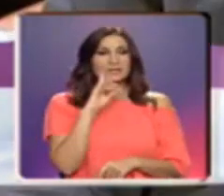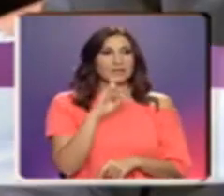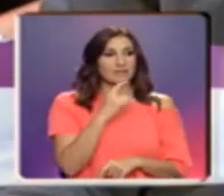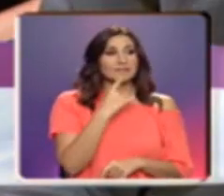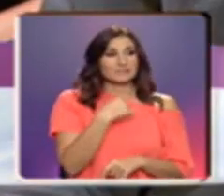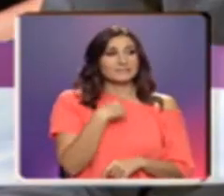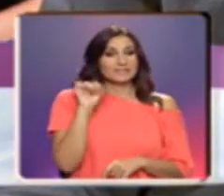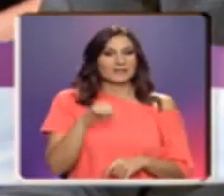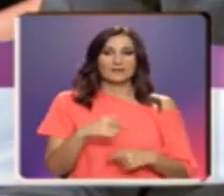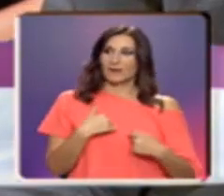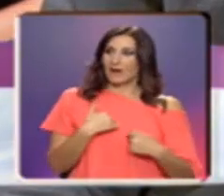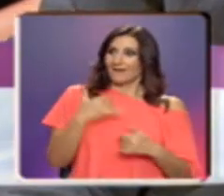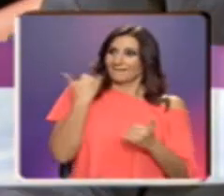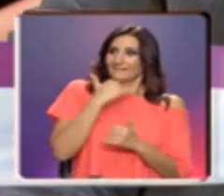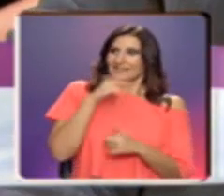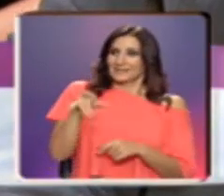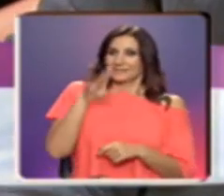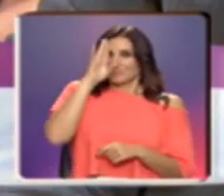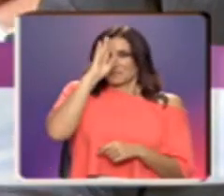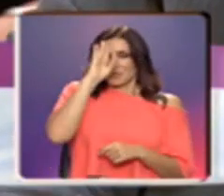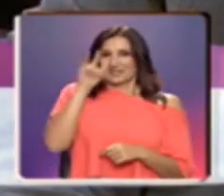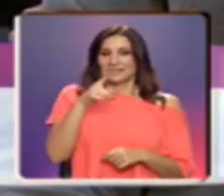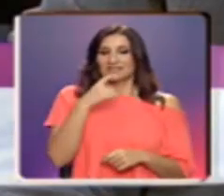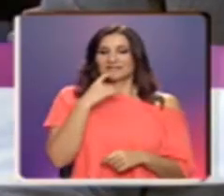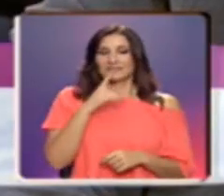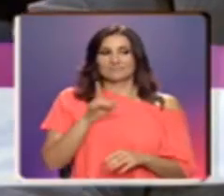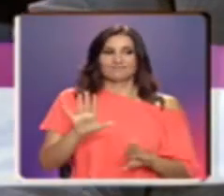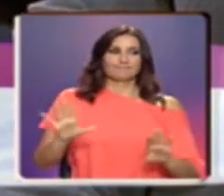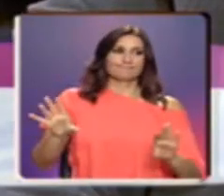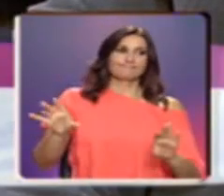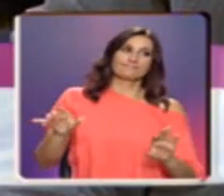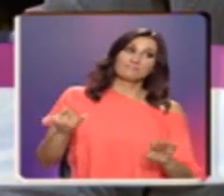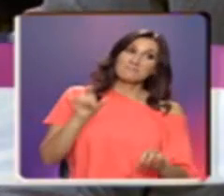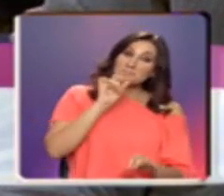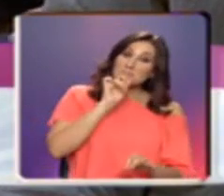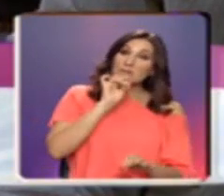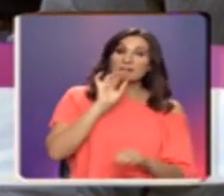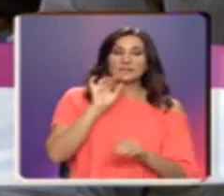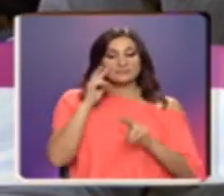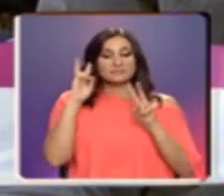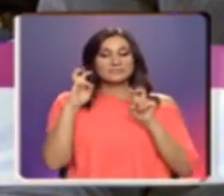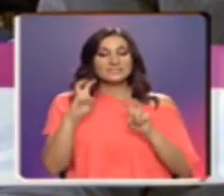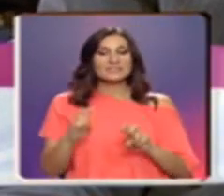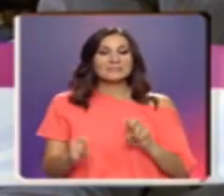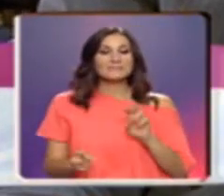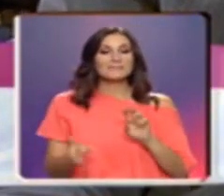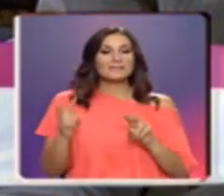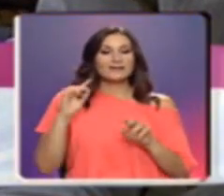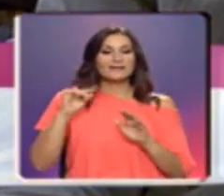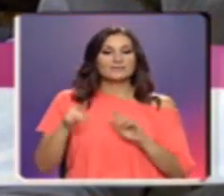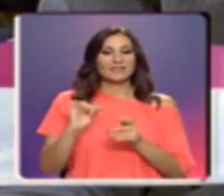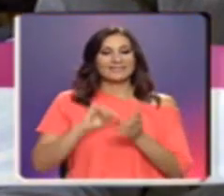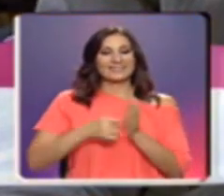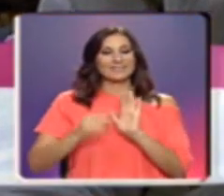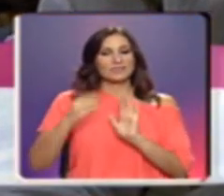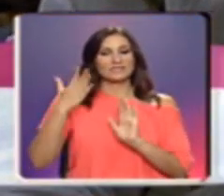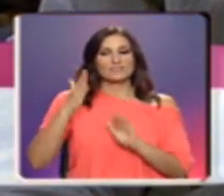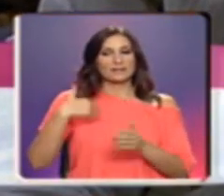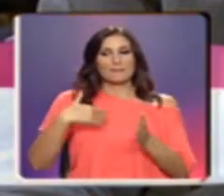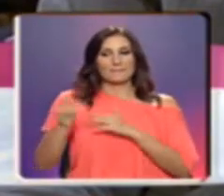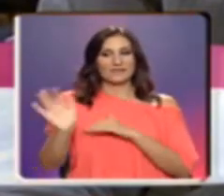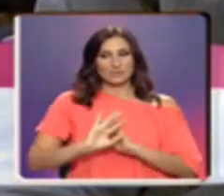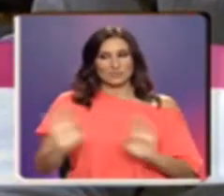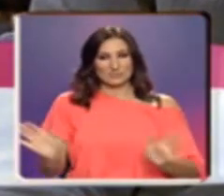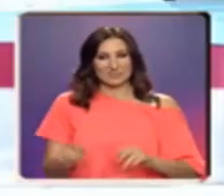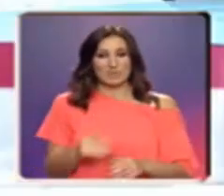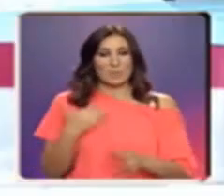respondeu-me que sim, fiquei extremamente feliz e disse, bem, pode-se indagar um bocadinho mais, porque começa logo a passar o teste principal. O resto não interessava